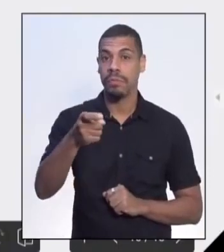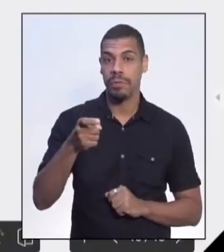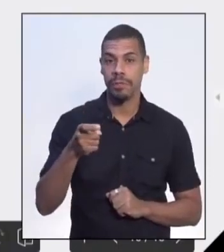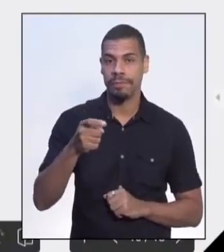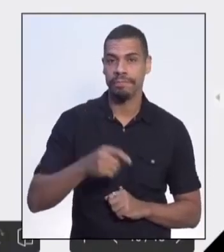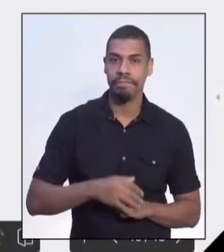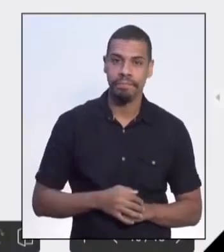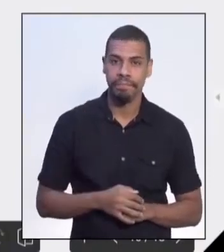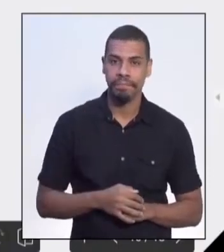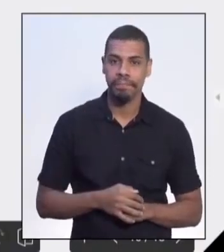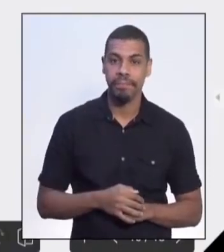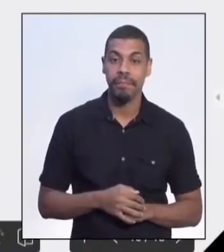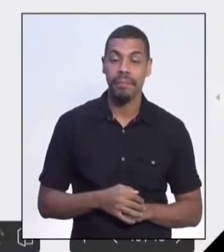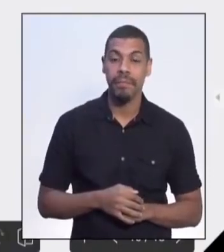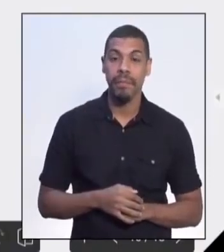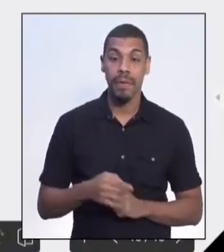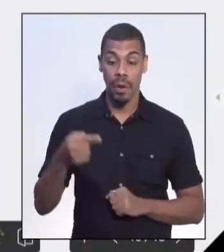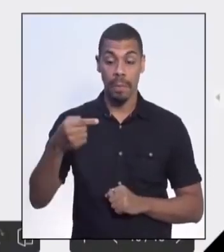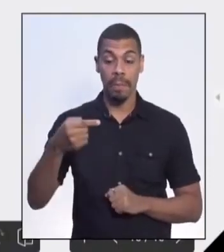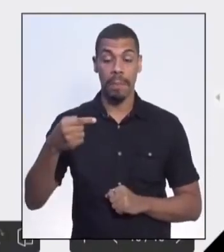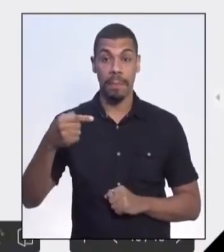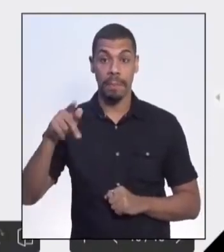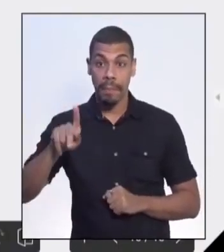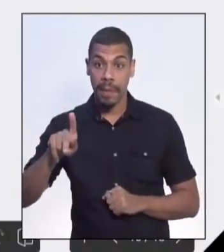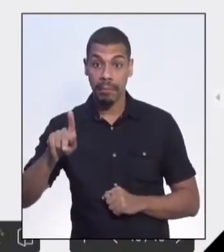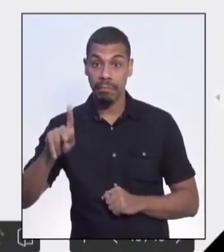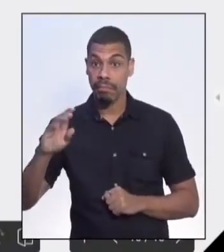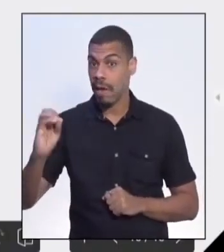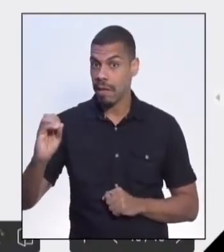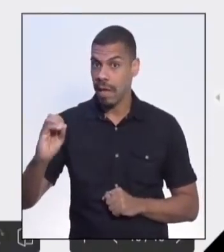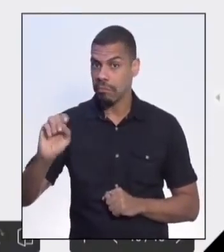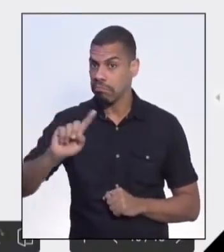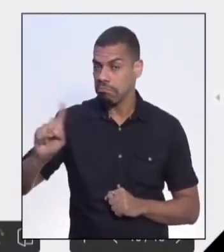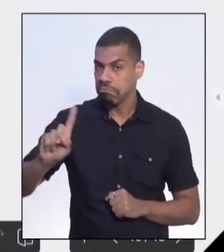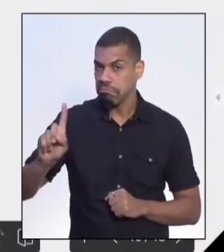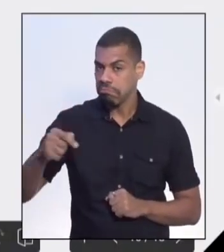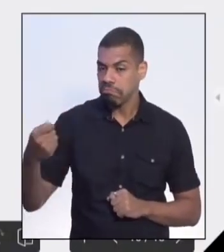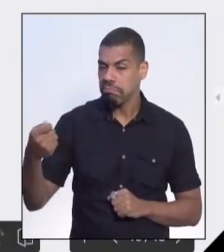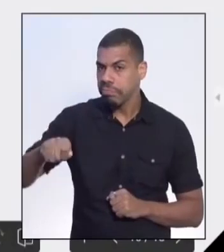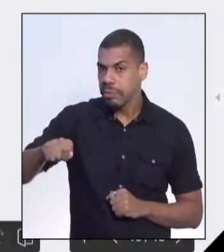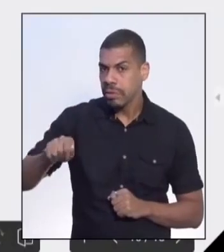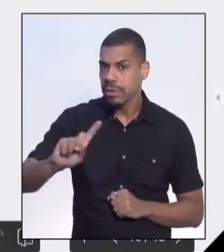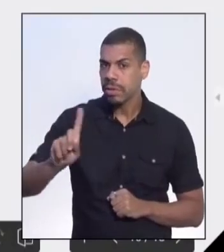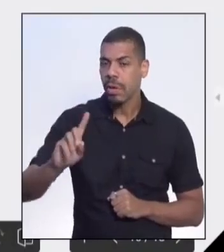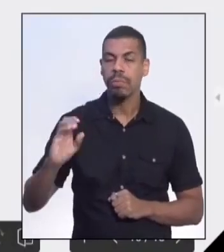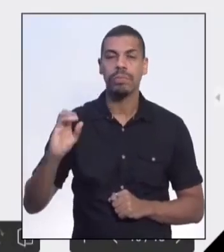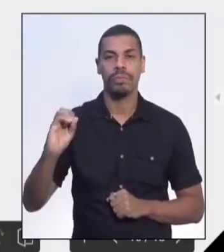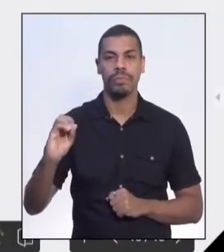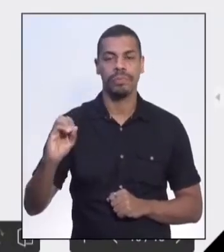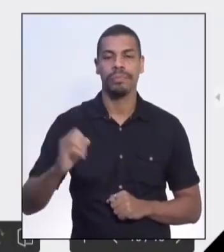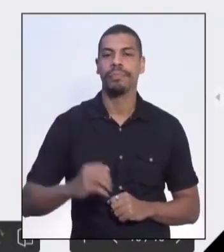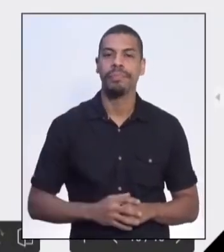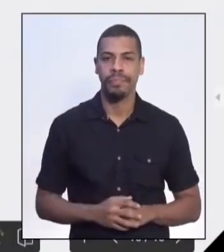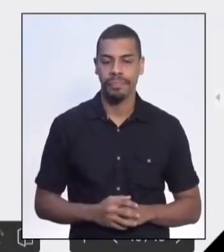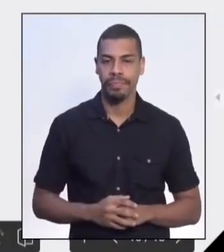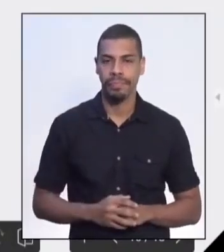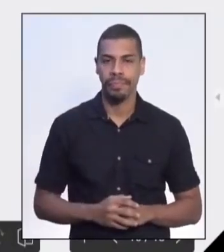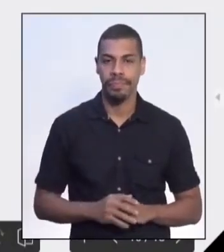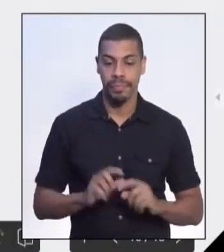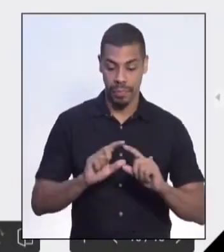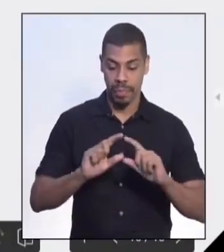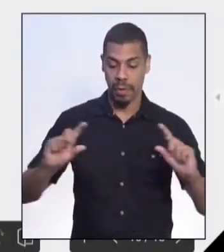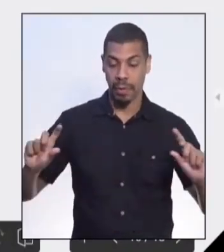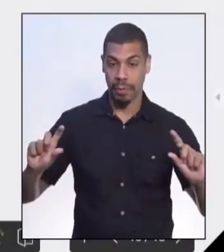3x. E P deu 0. Sabemos que a gente não precisa escrever. Então, a